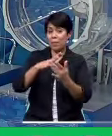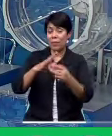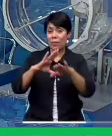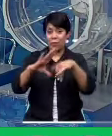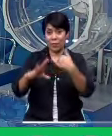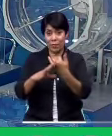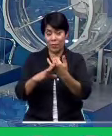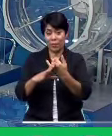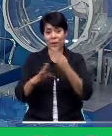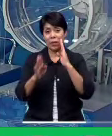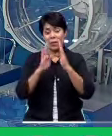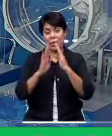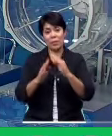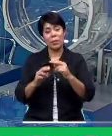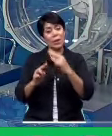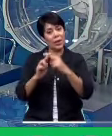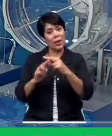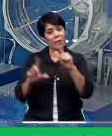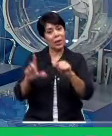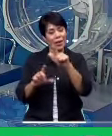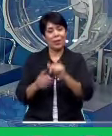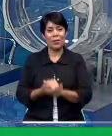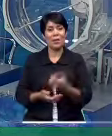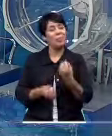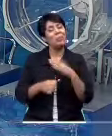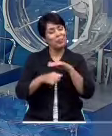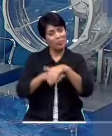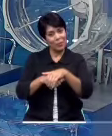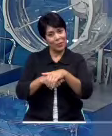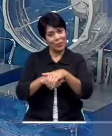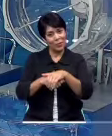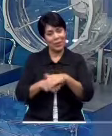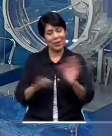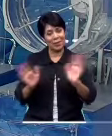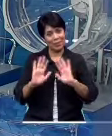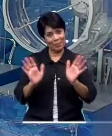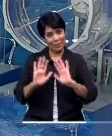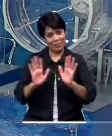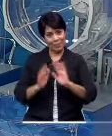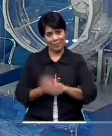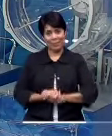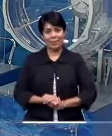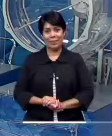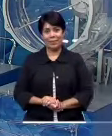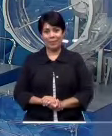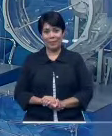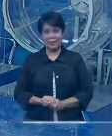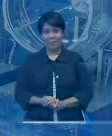Facebook e YouTube da Caixa e da Rede TV. Eu fico por aqui, uma ótima noite para você e até mais.